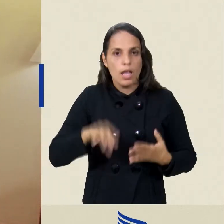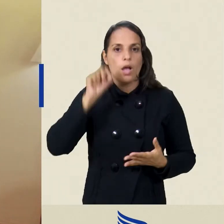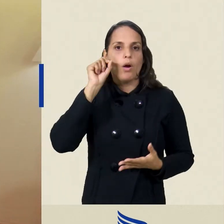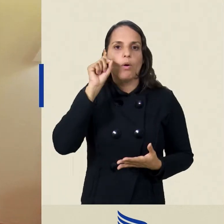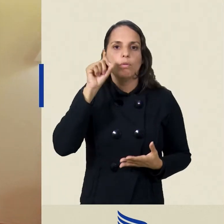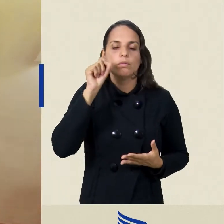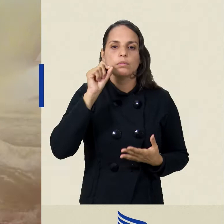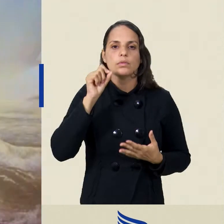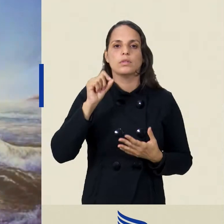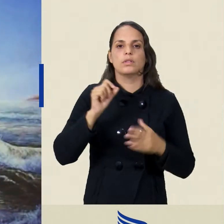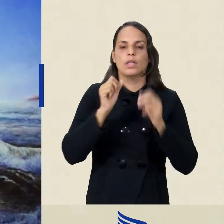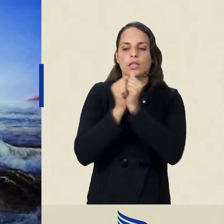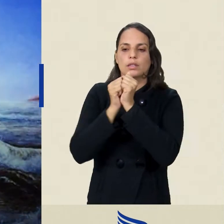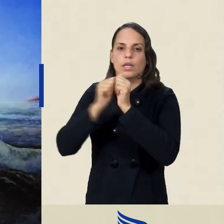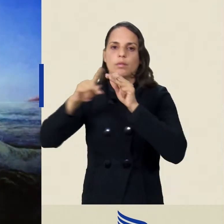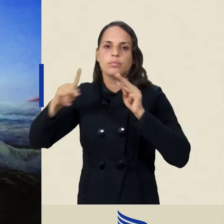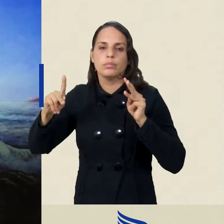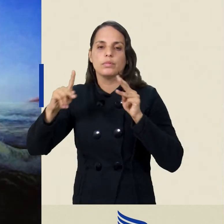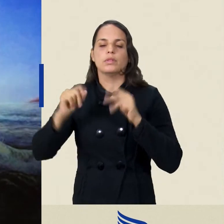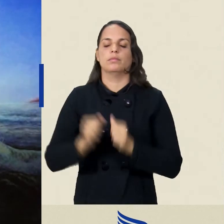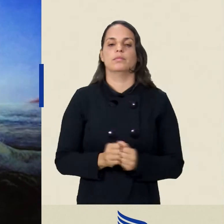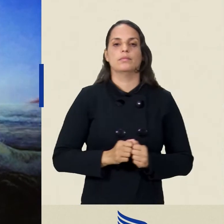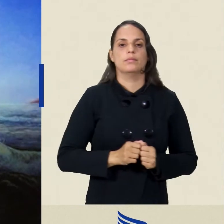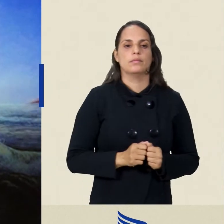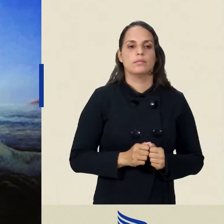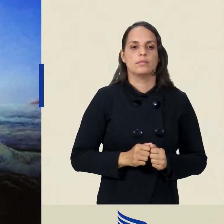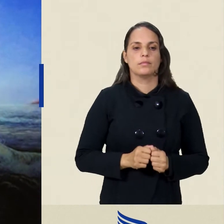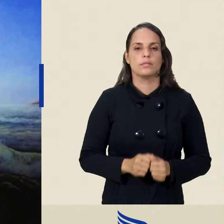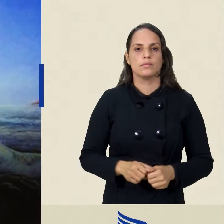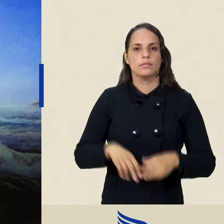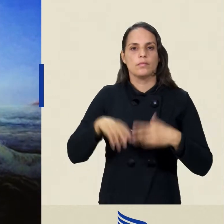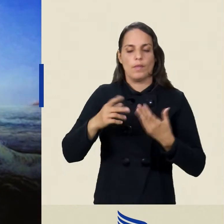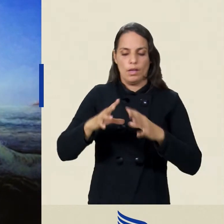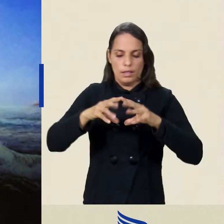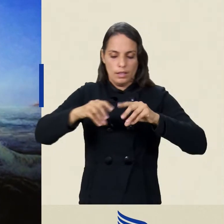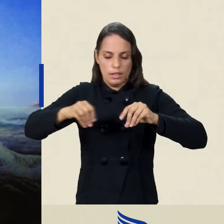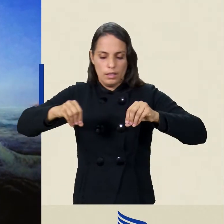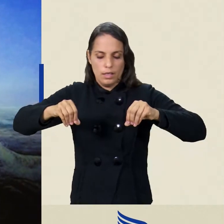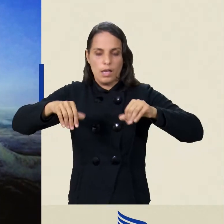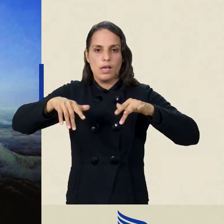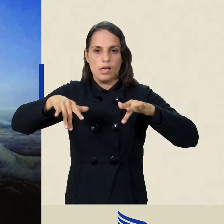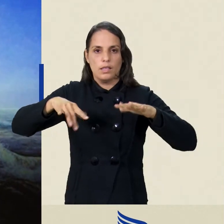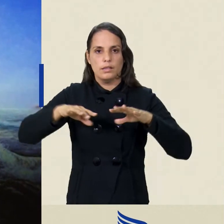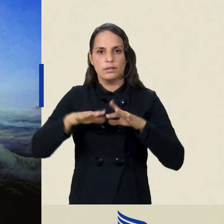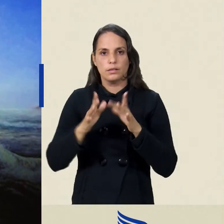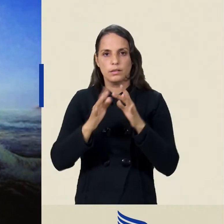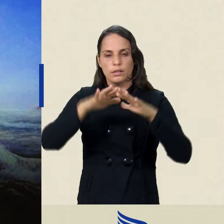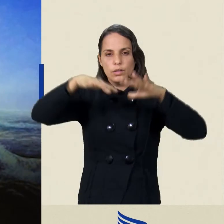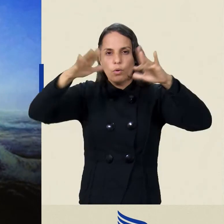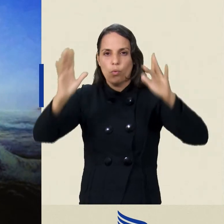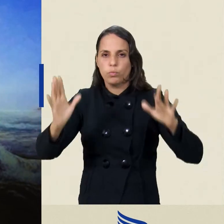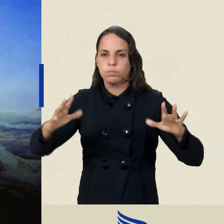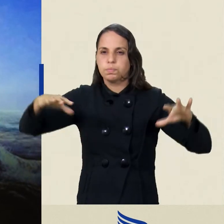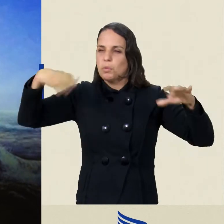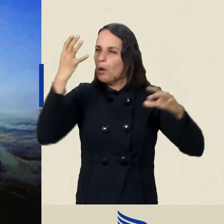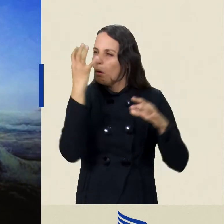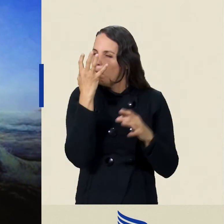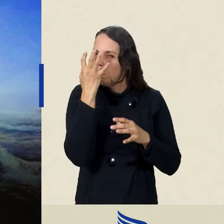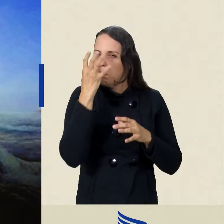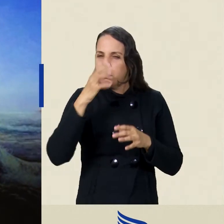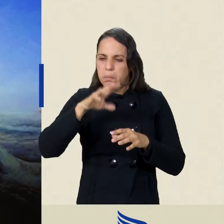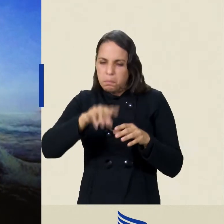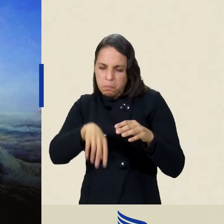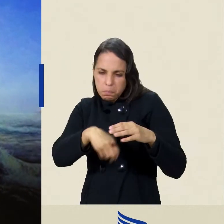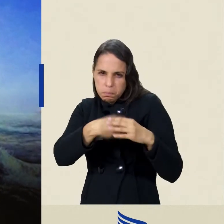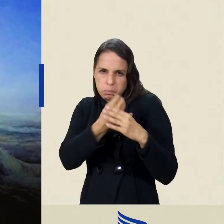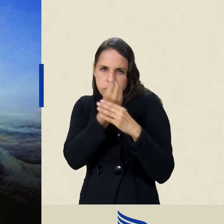em Apocalipse 13. E eu pus-me sobre a areia do mar e vi subir do mar uma besta que tinha 7 cabeças